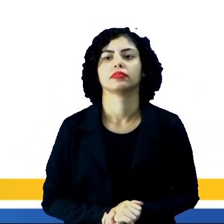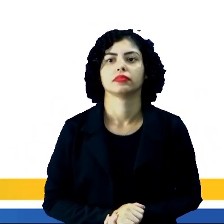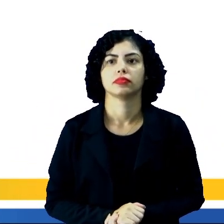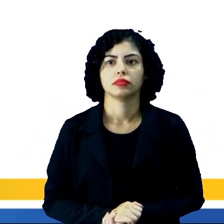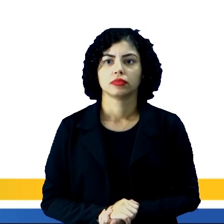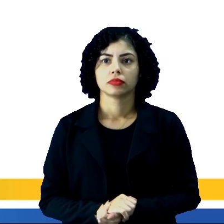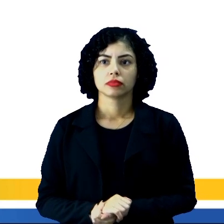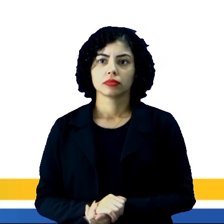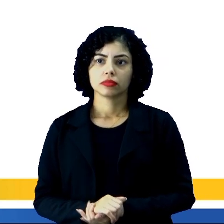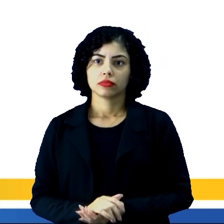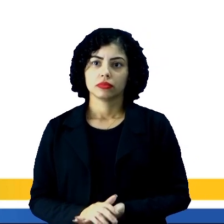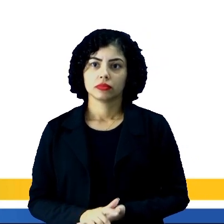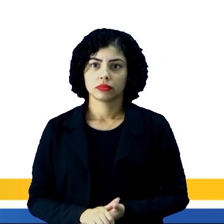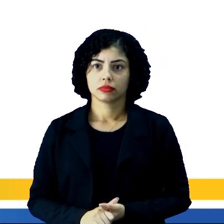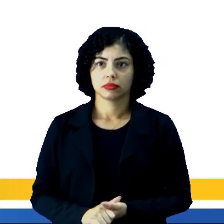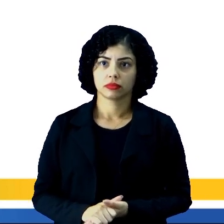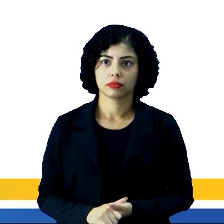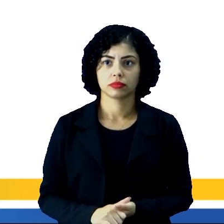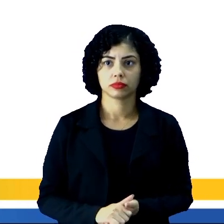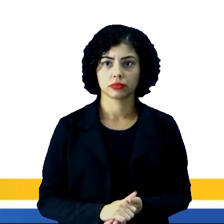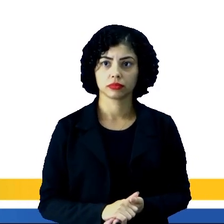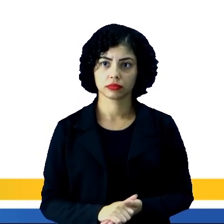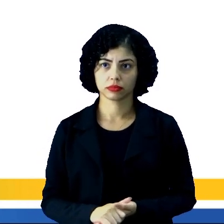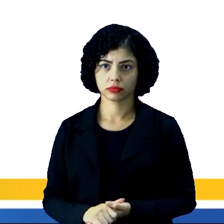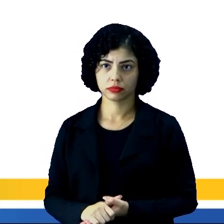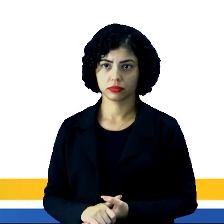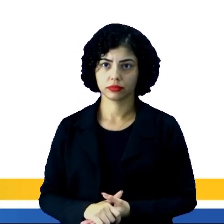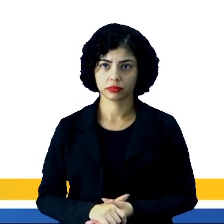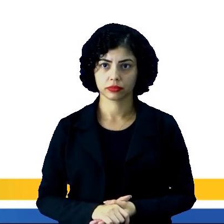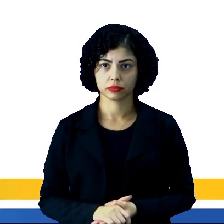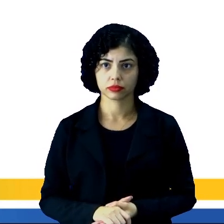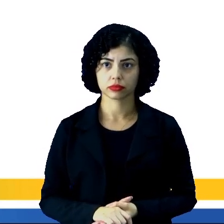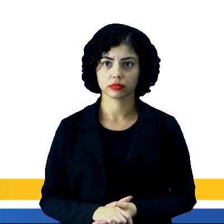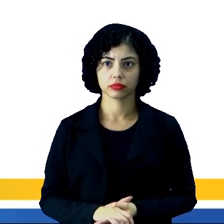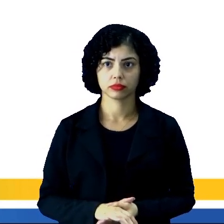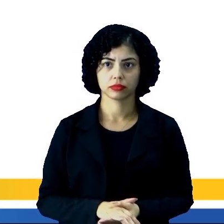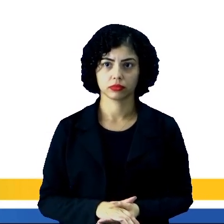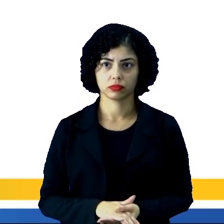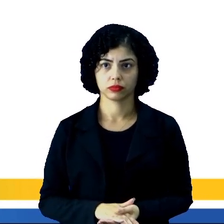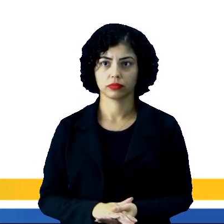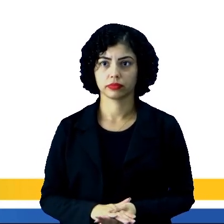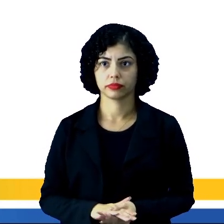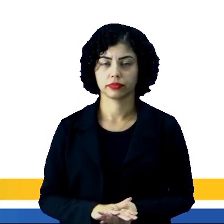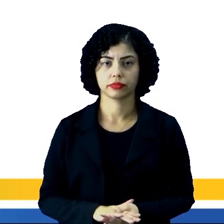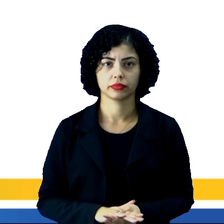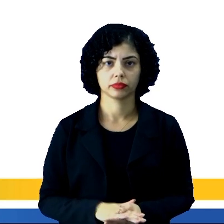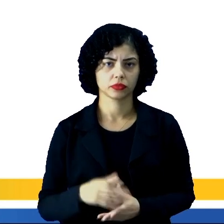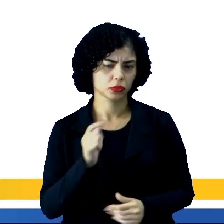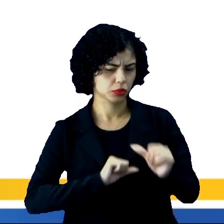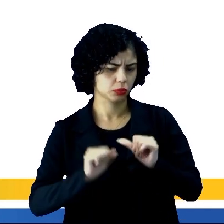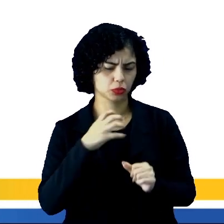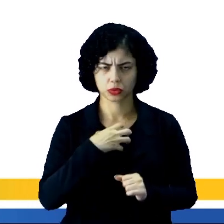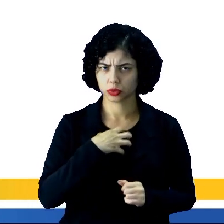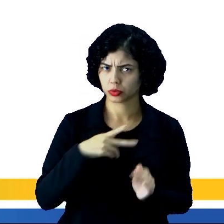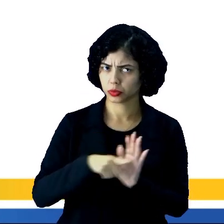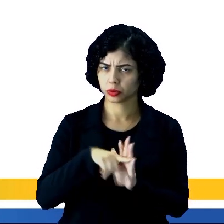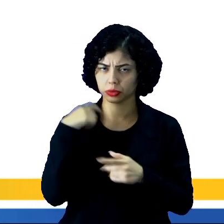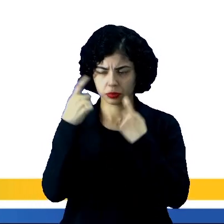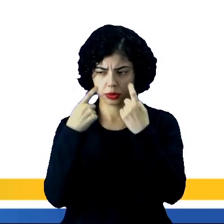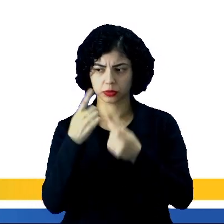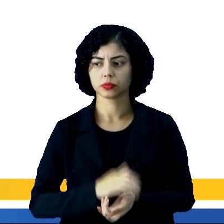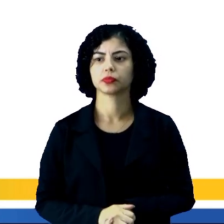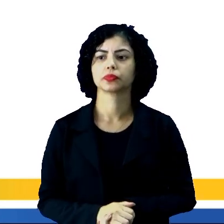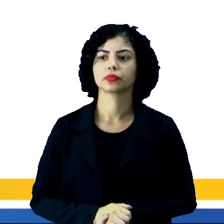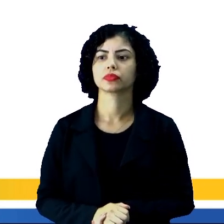no rio nada na piscina não interessa nada é nada e pronto né O que seria adicionar aí não muda o sentido total da